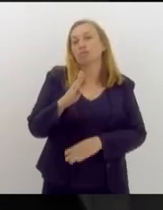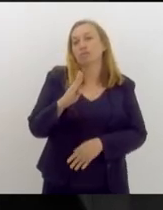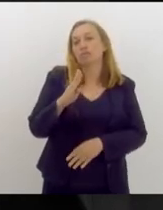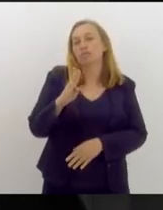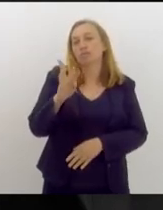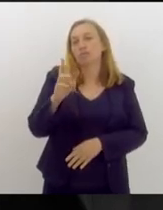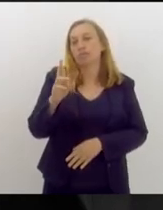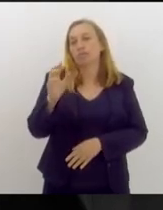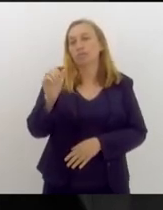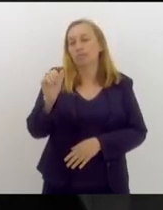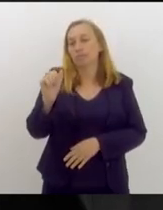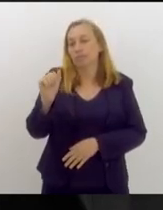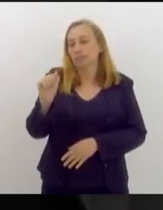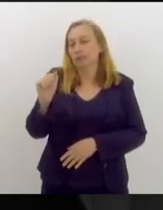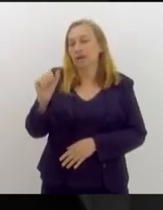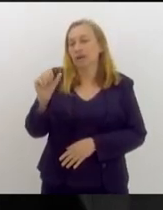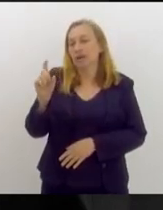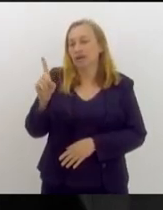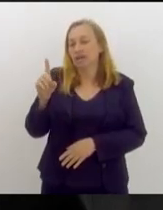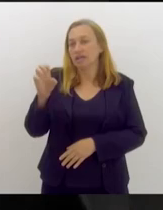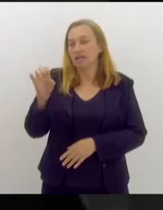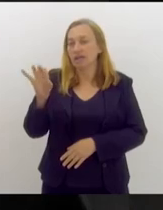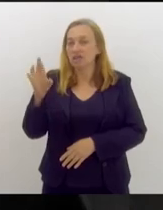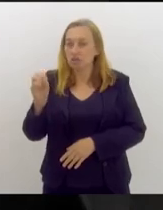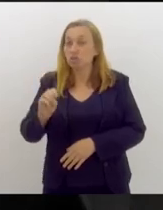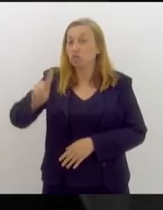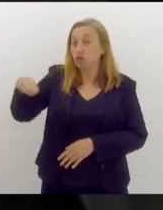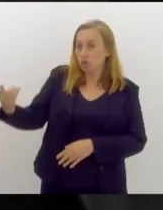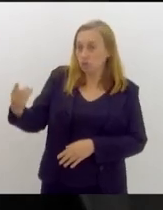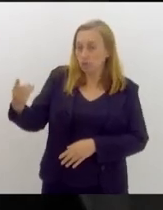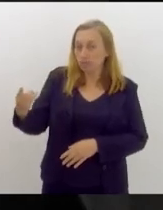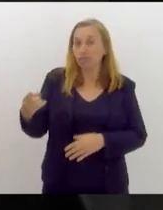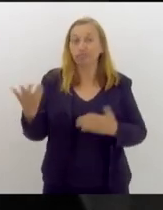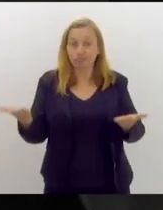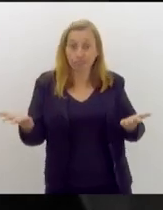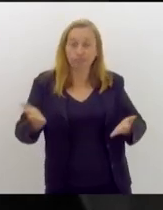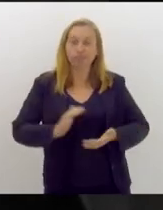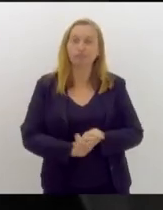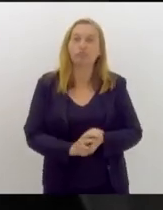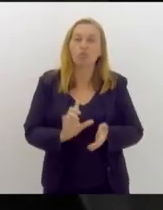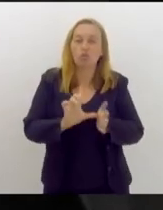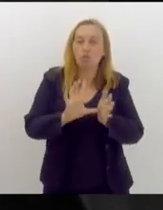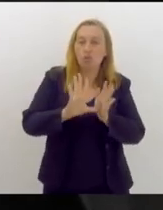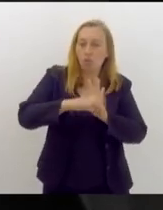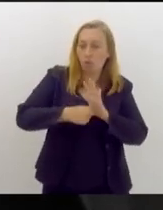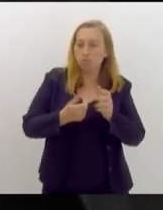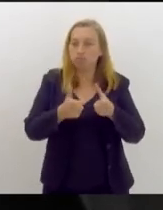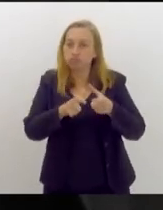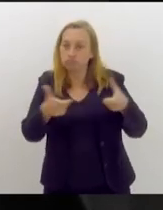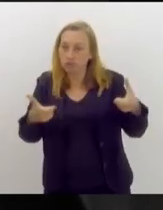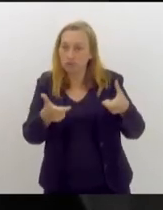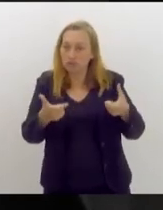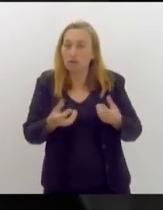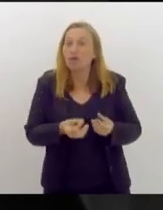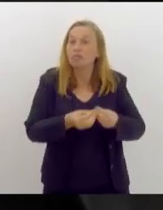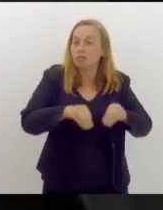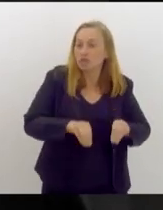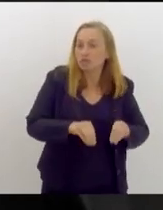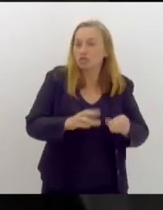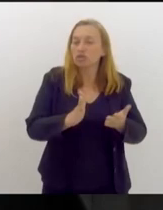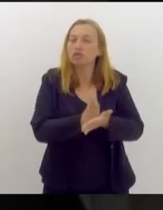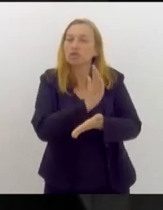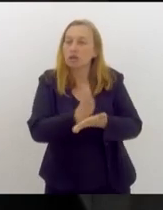evidentemente que robus devem ser envergadura também afetam nos